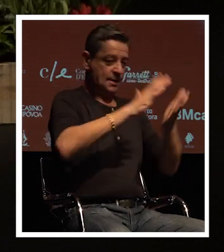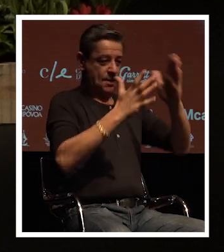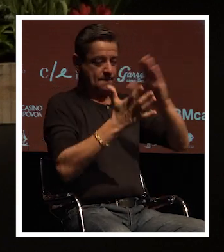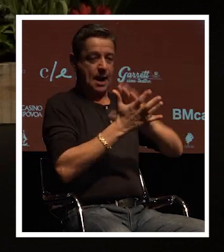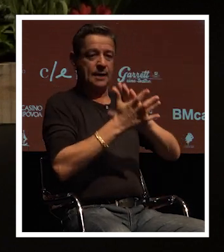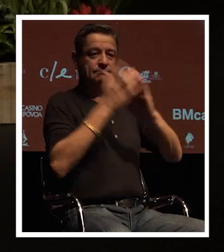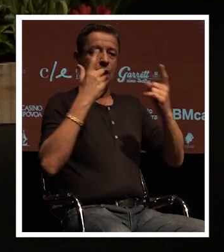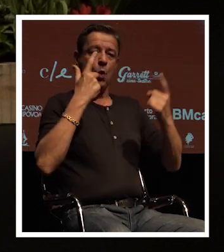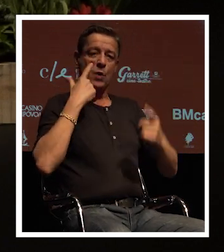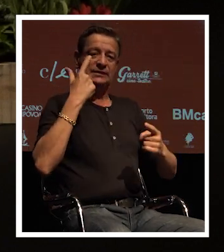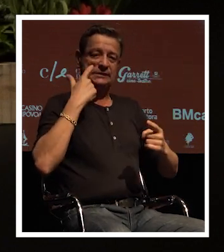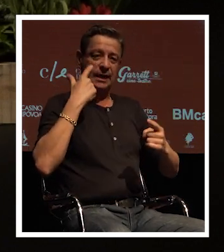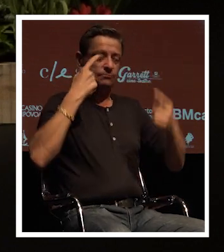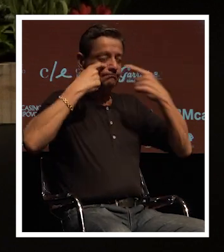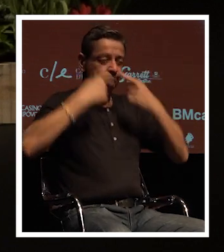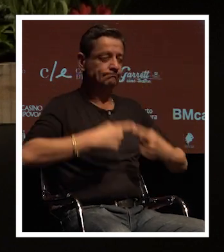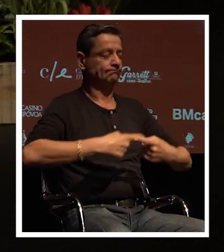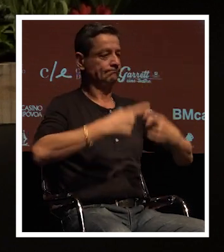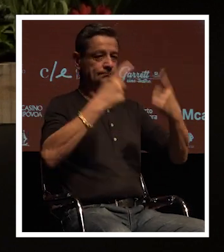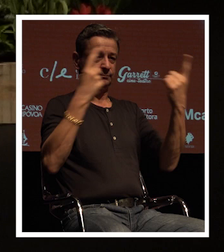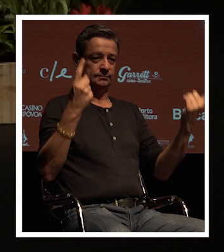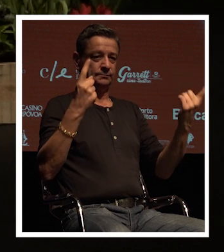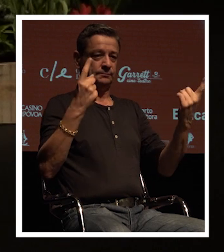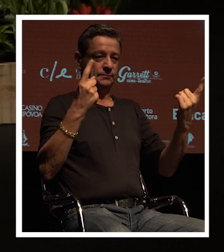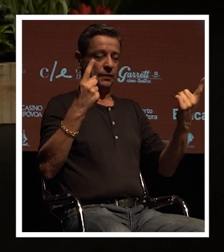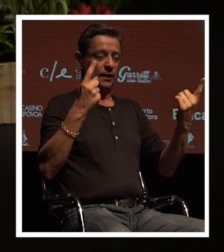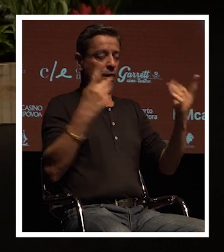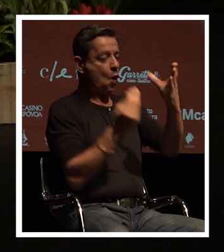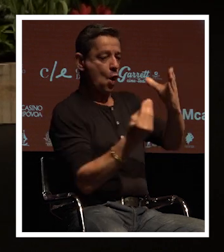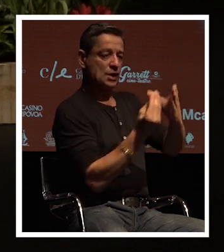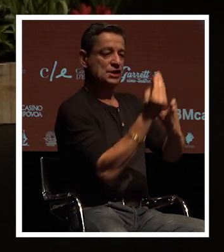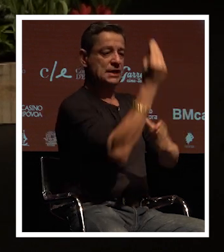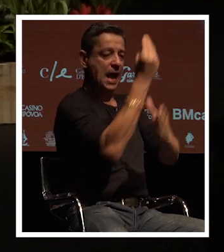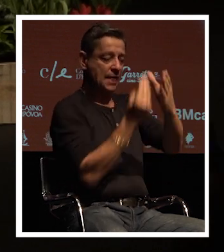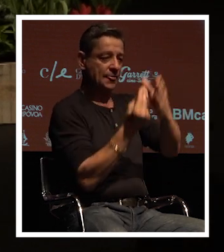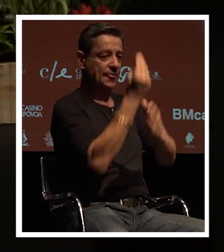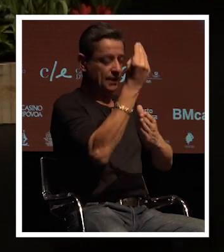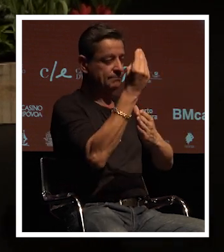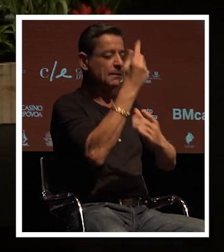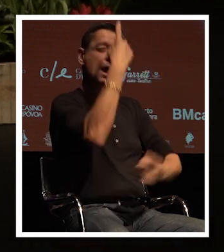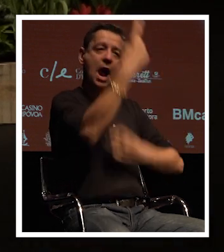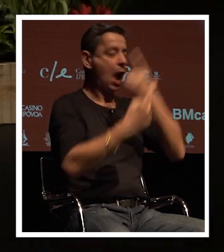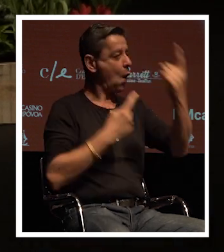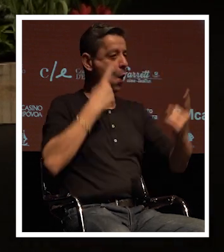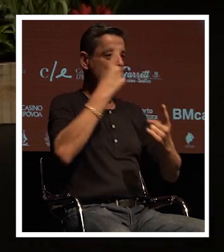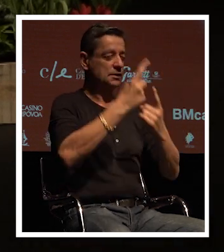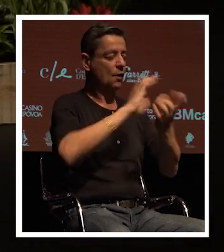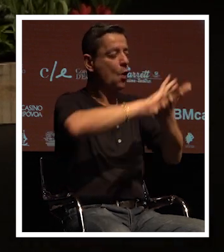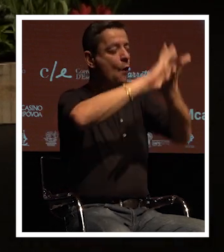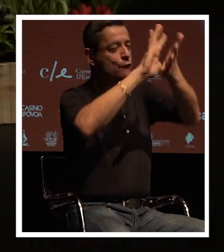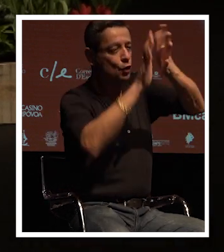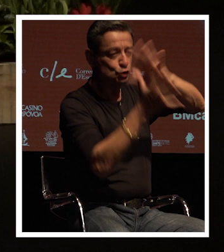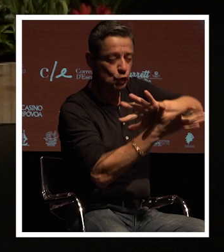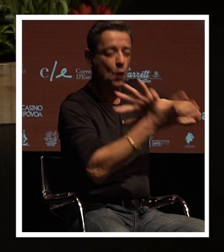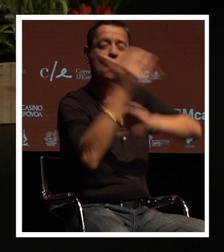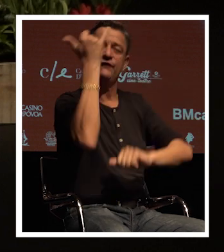conhecedor capaz de reconhecer talento e originalidade que nos chegaram algumas das maiores revelações na ficção